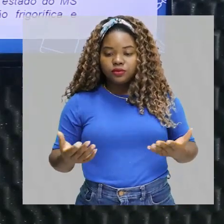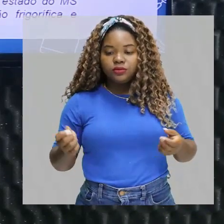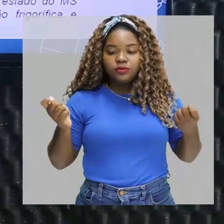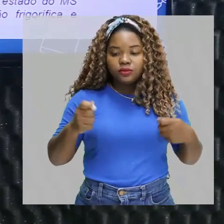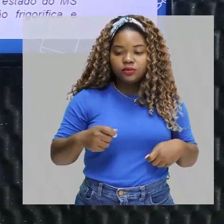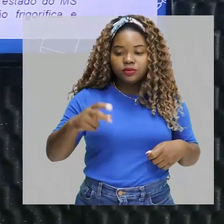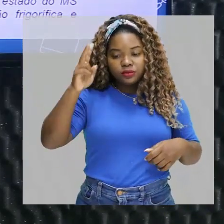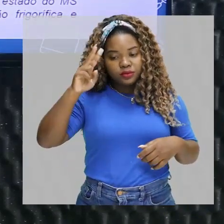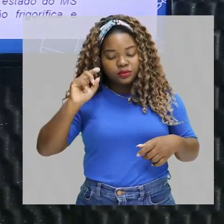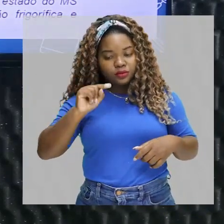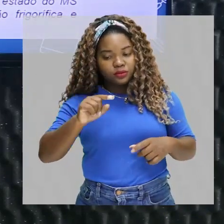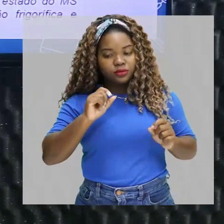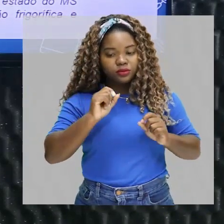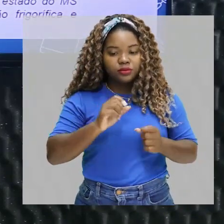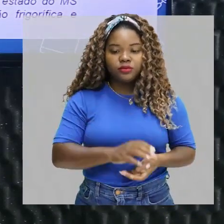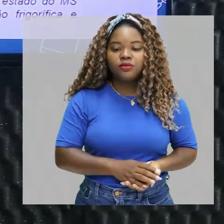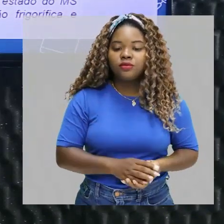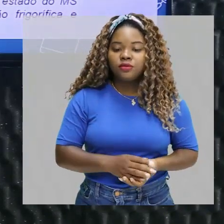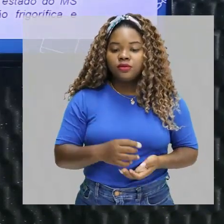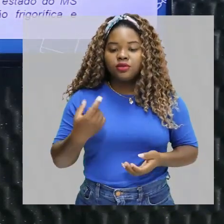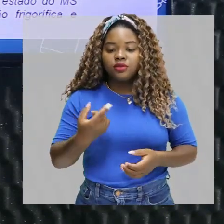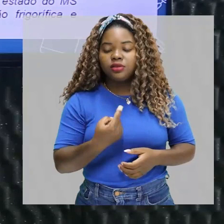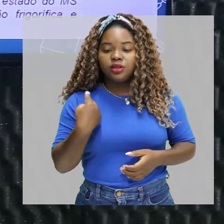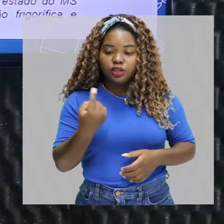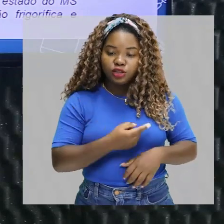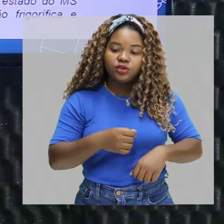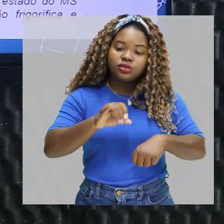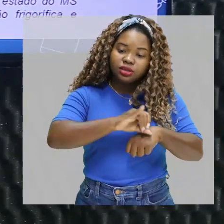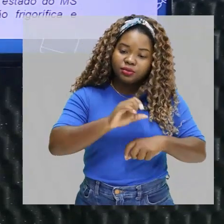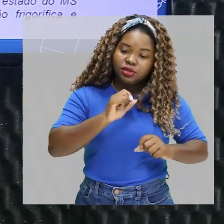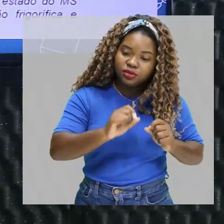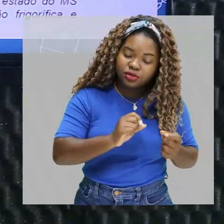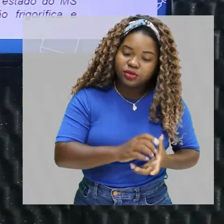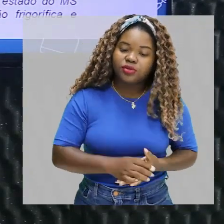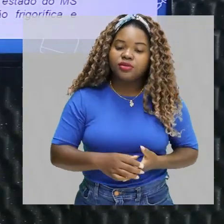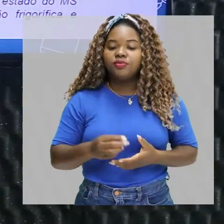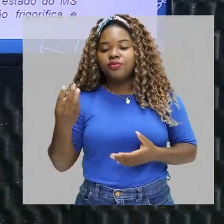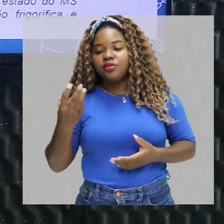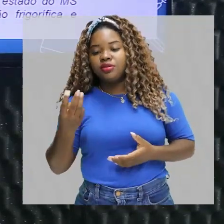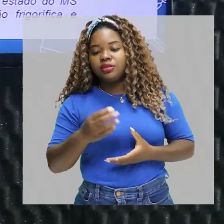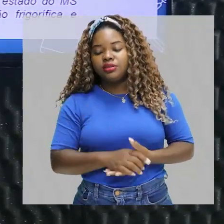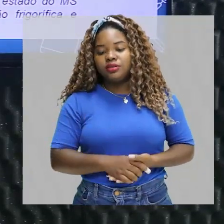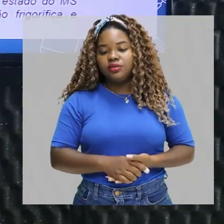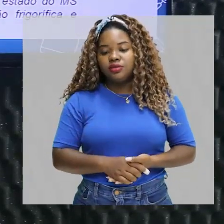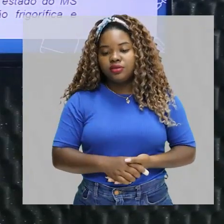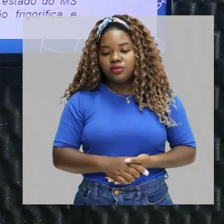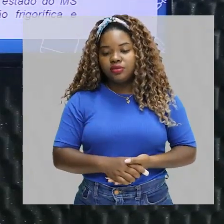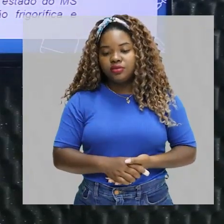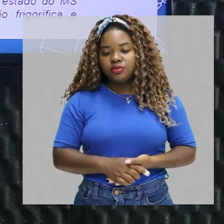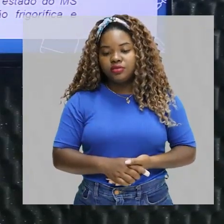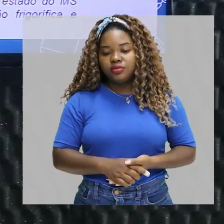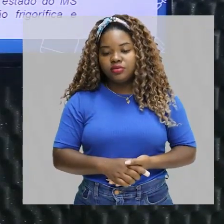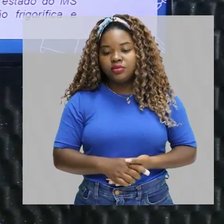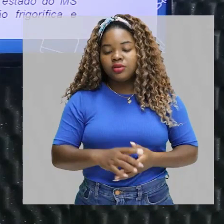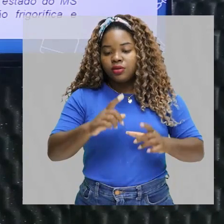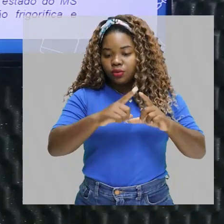de ouro Sem falar né da nossa capital que nós falamos aí de terceiro setor principalmente galera tá nós vamos com destaque